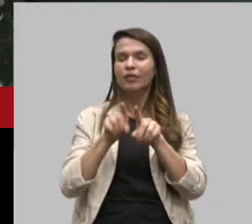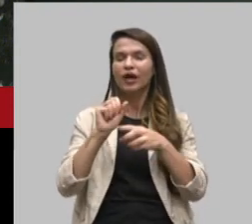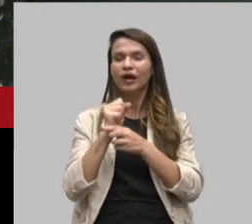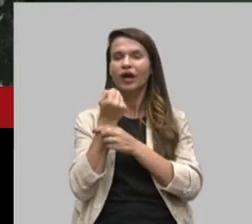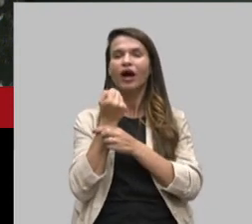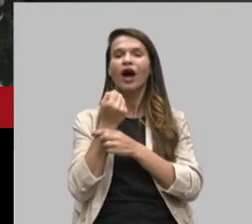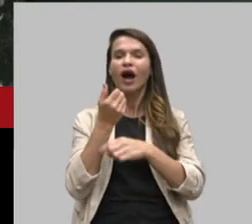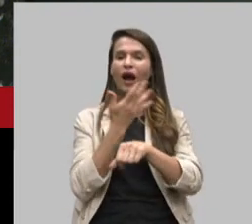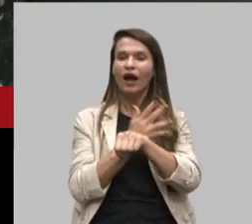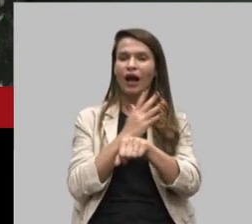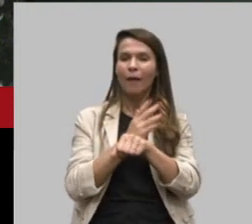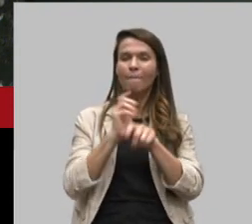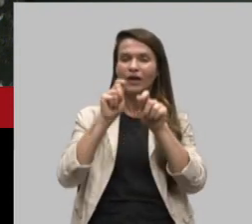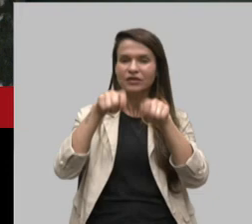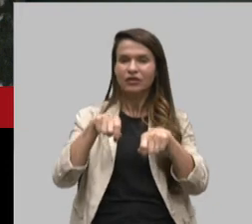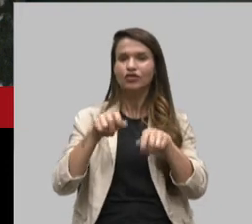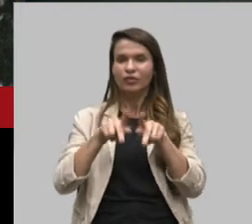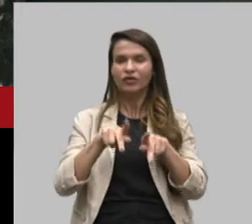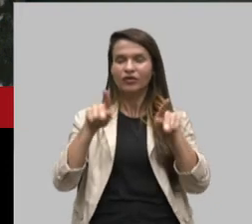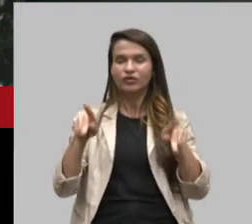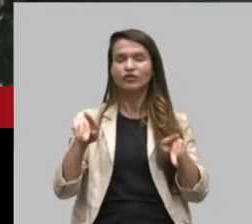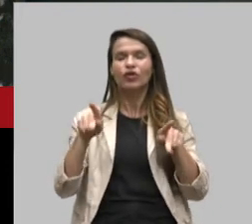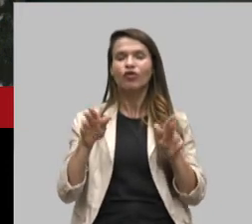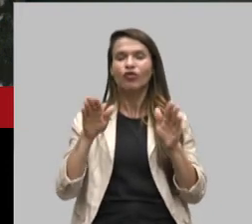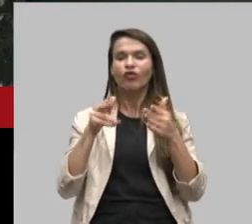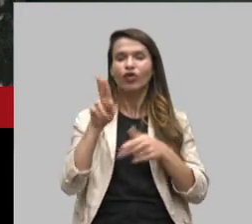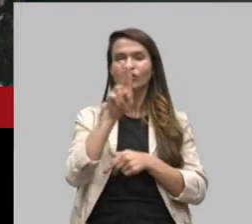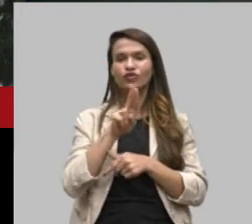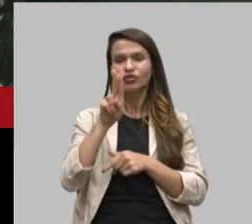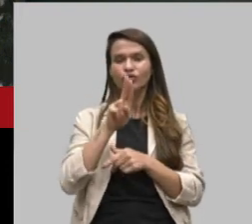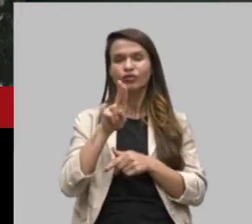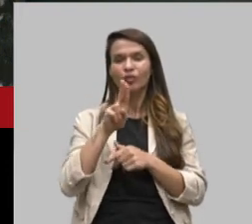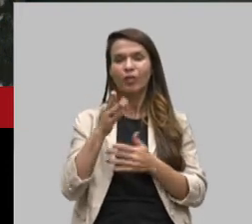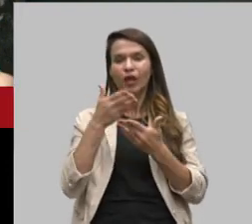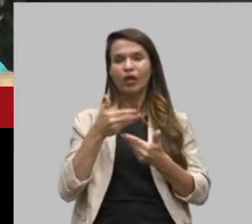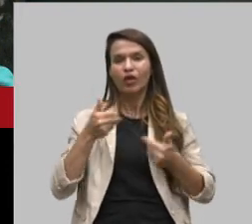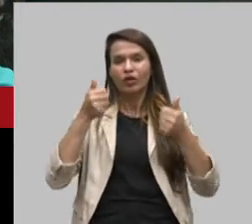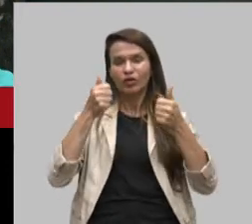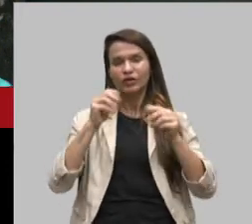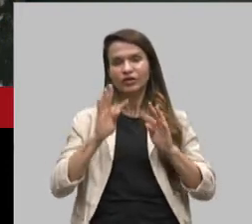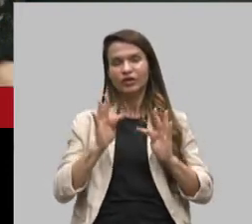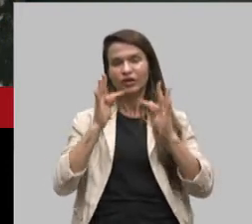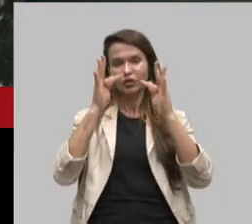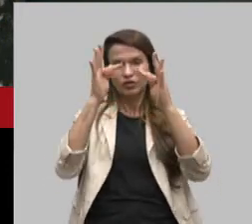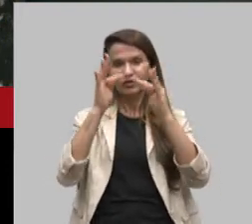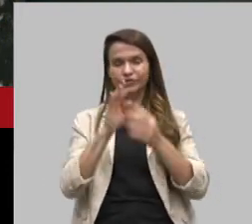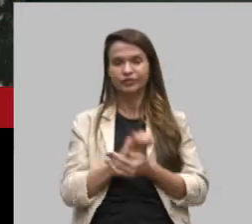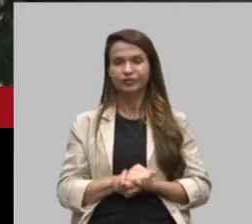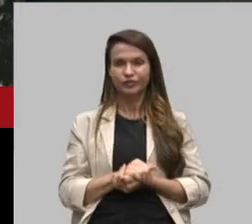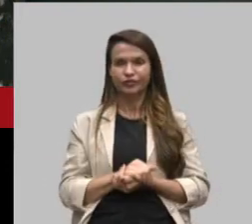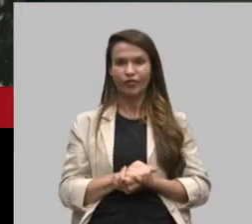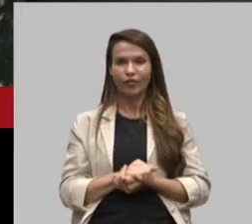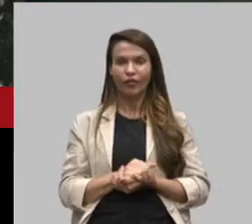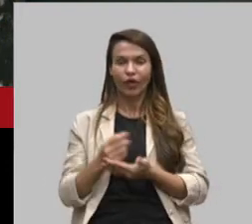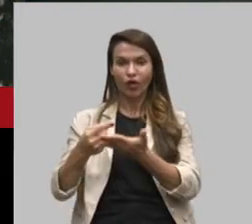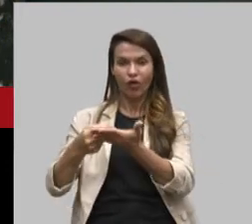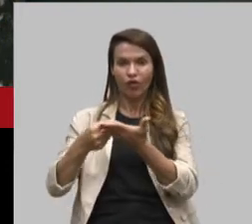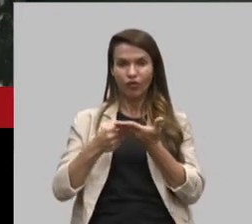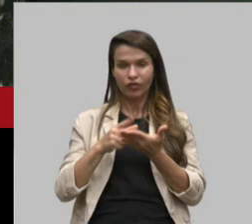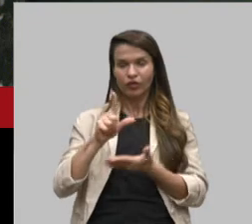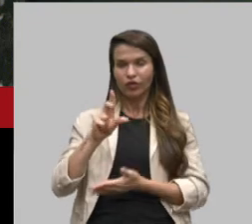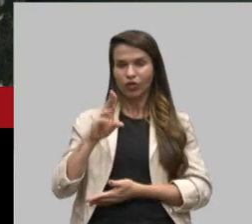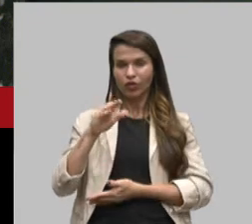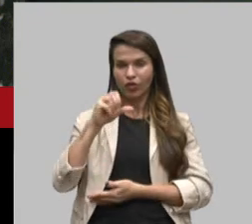professores para uso eficiente dessas tecnologias a gente convida Lu rodrig e